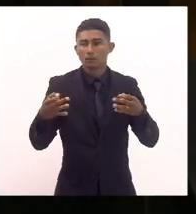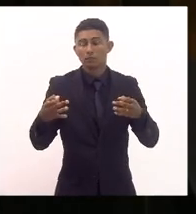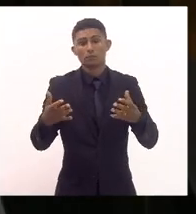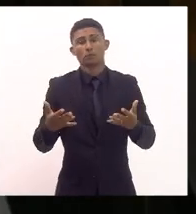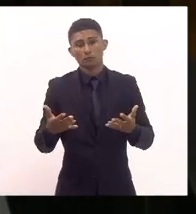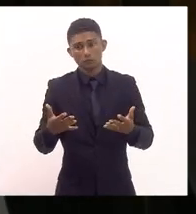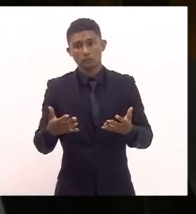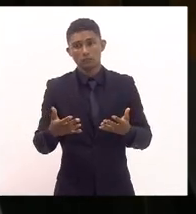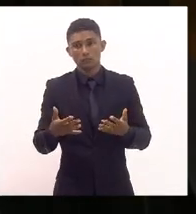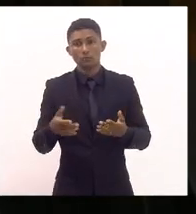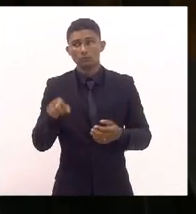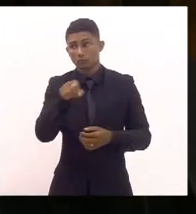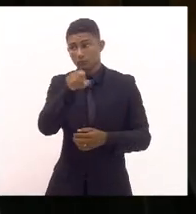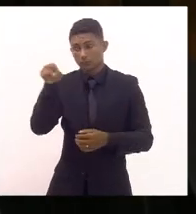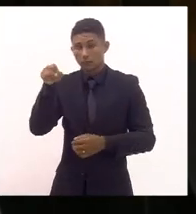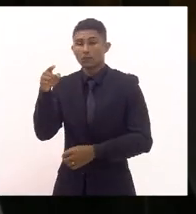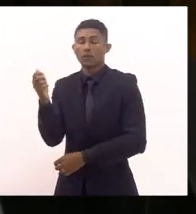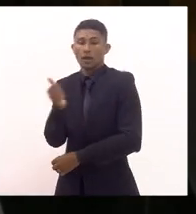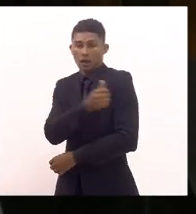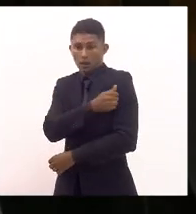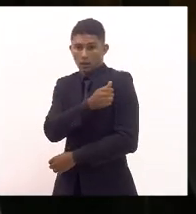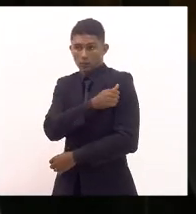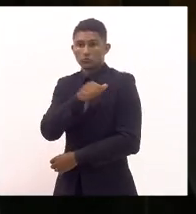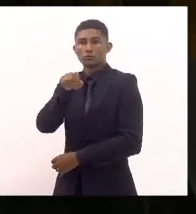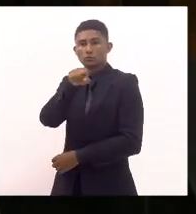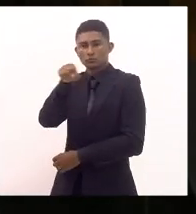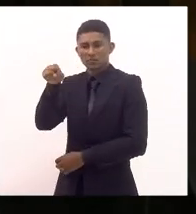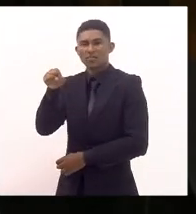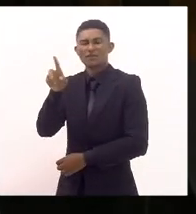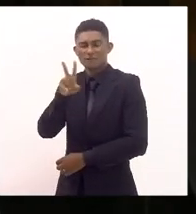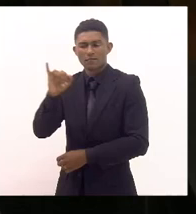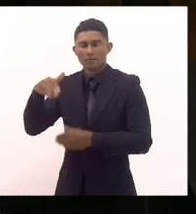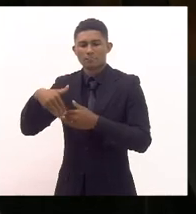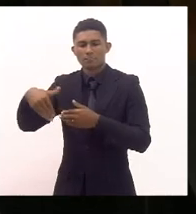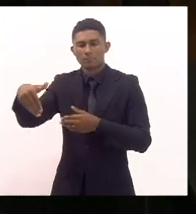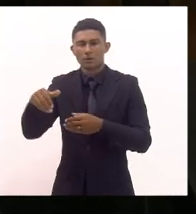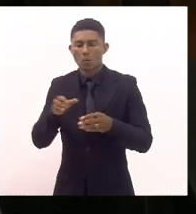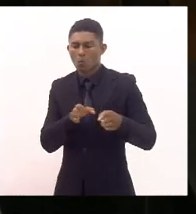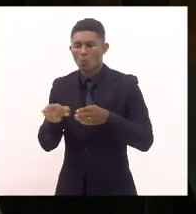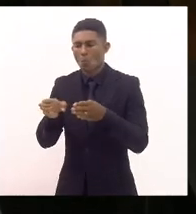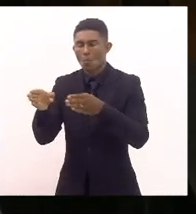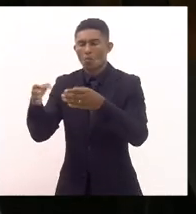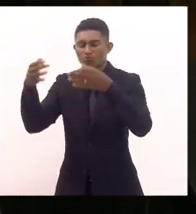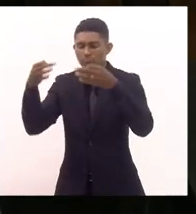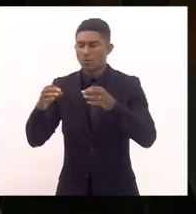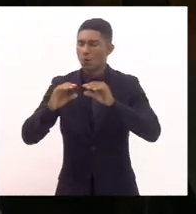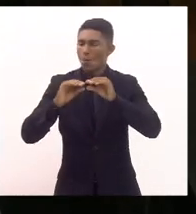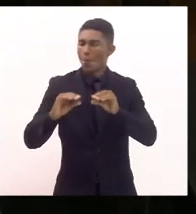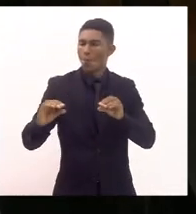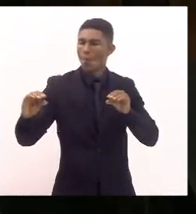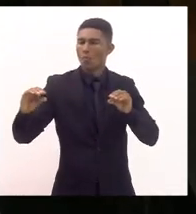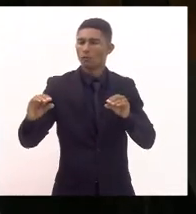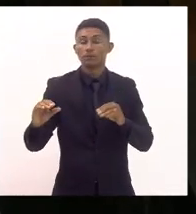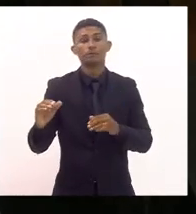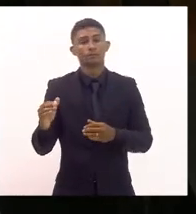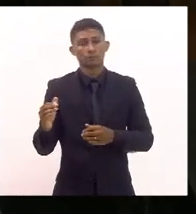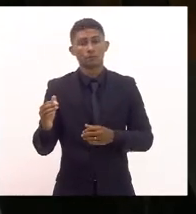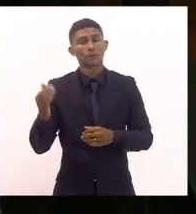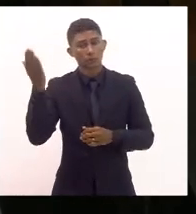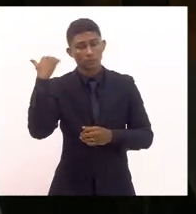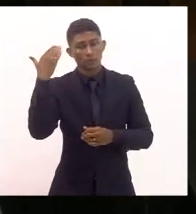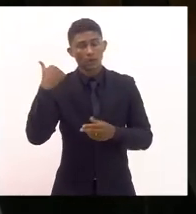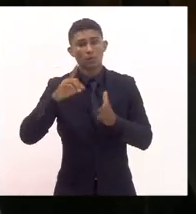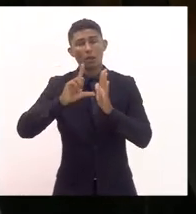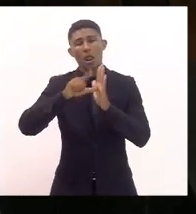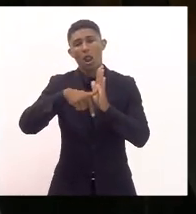e os estudantes vão ter uma estrada boa para passar aquilo ali atrasava de 20 a 30